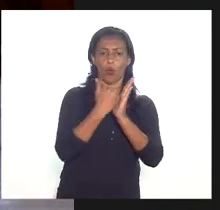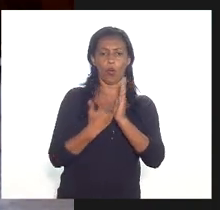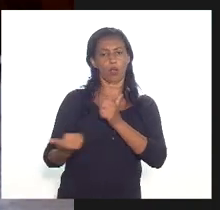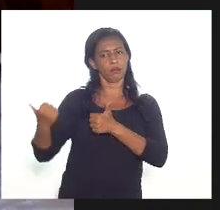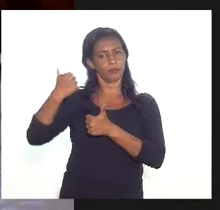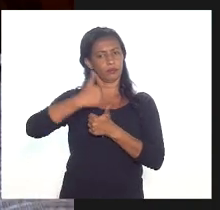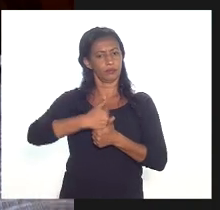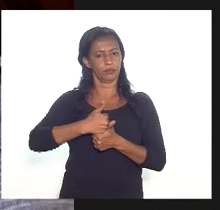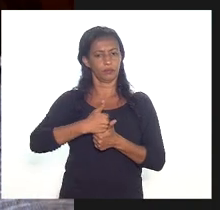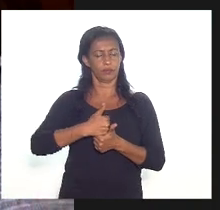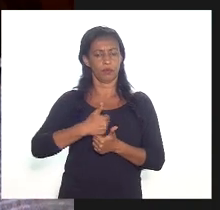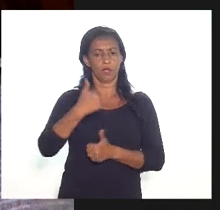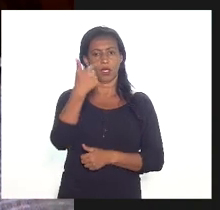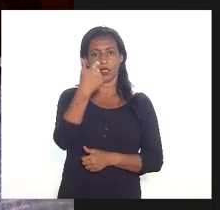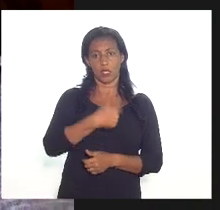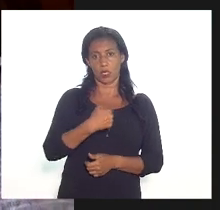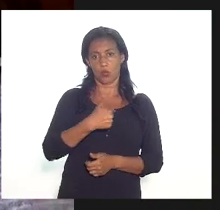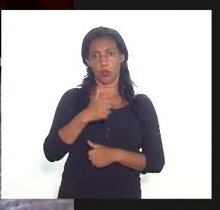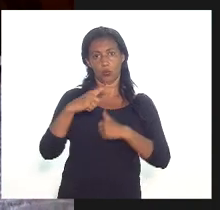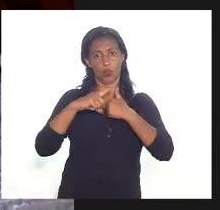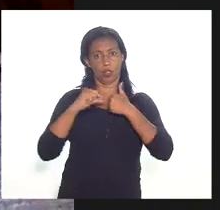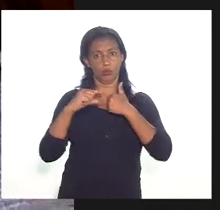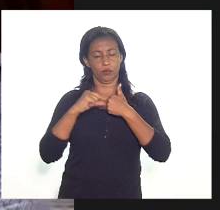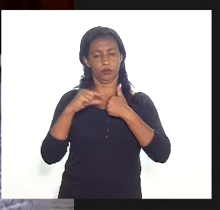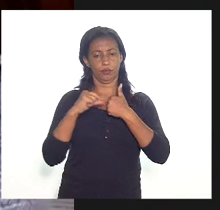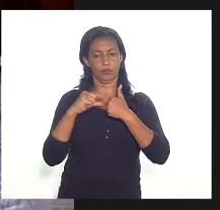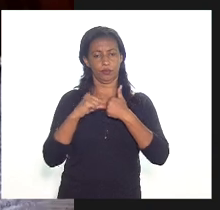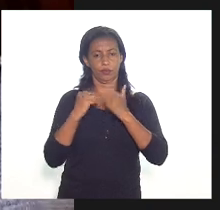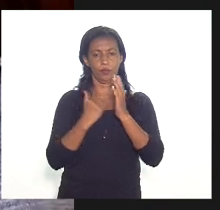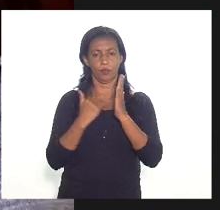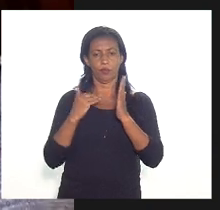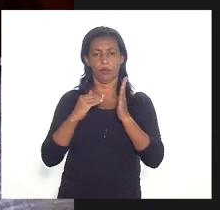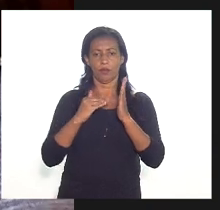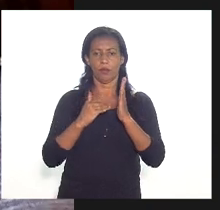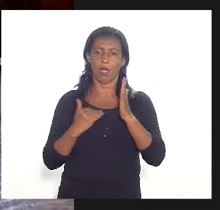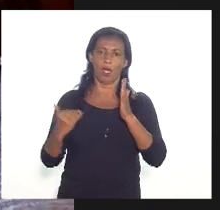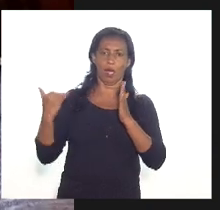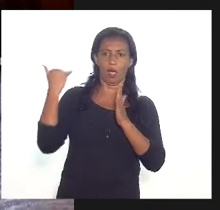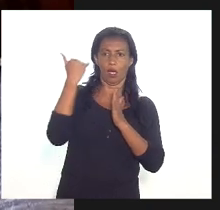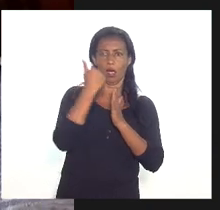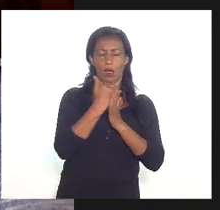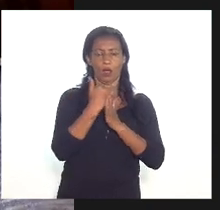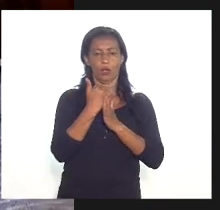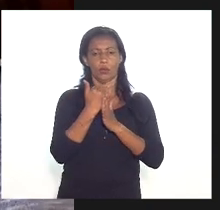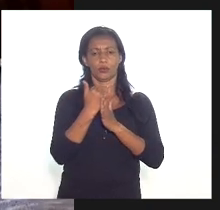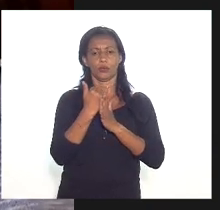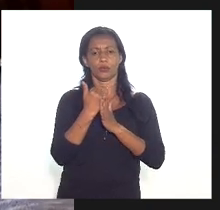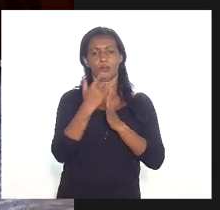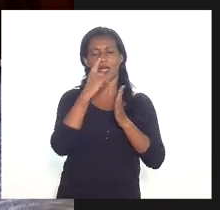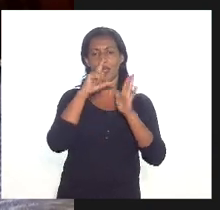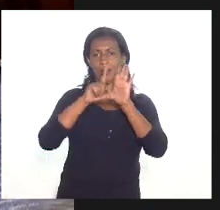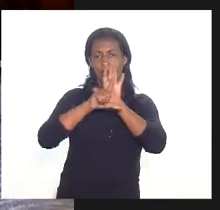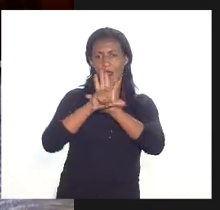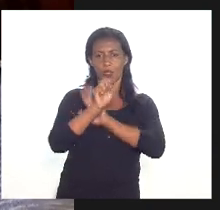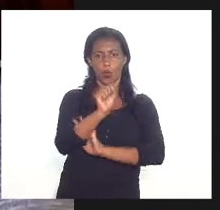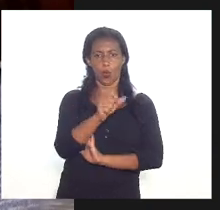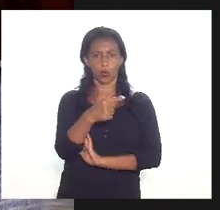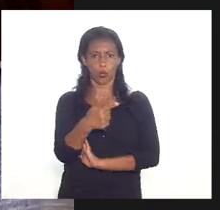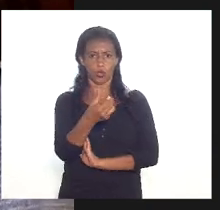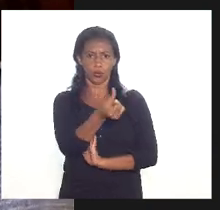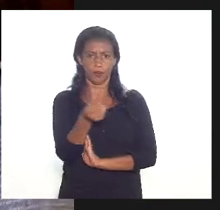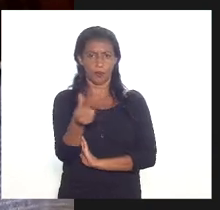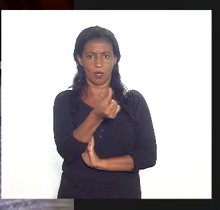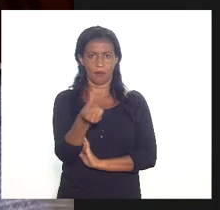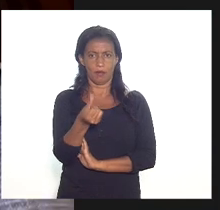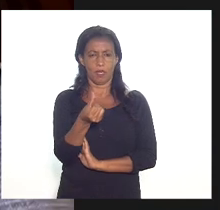sucedê-lo. Artigo 2º, altera o inciso 1º, parágrafo 4º do artigo 1º da Lei 8266, de